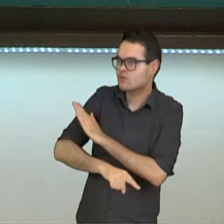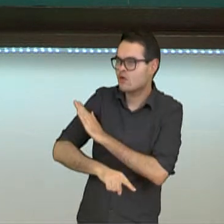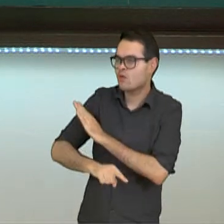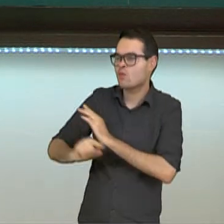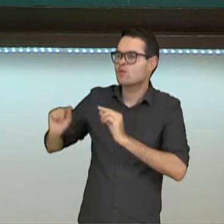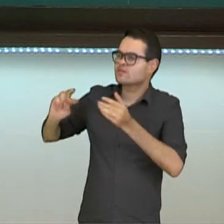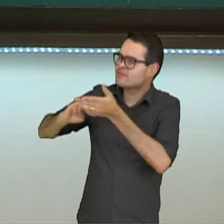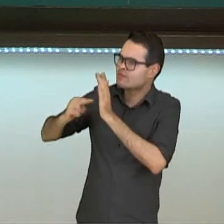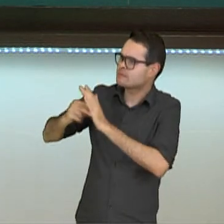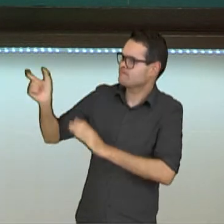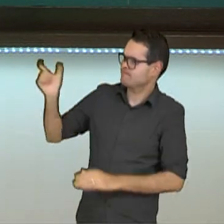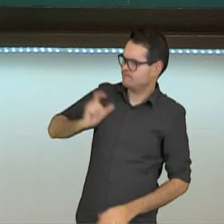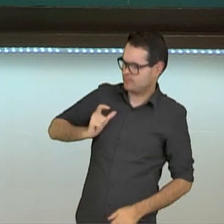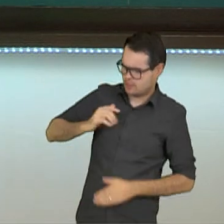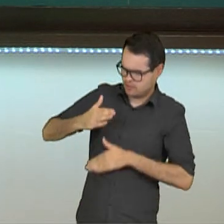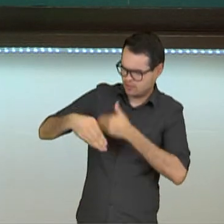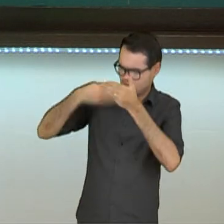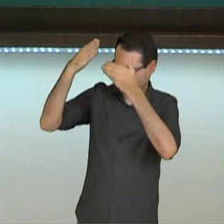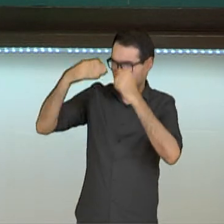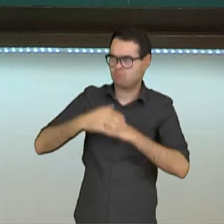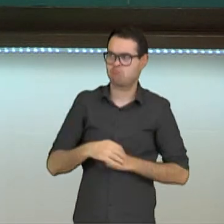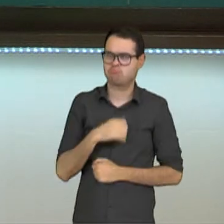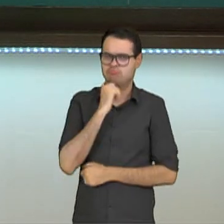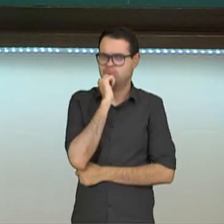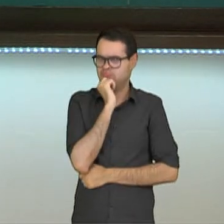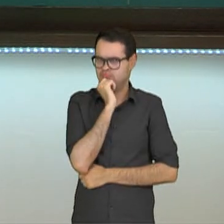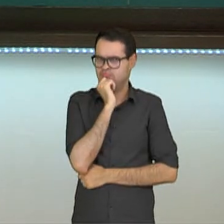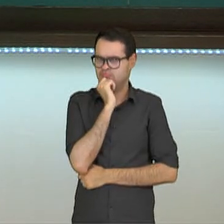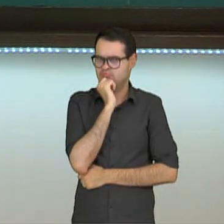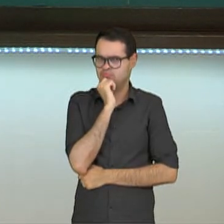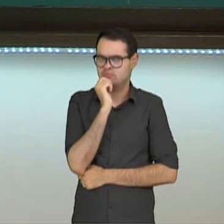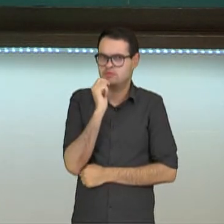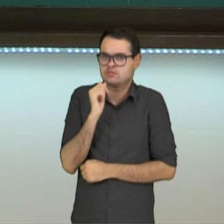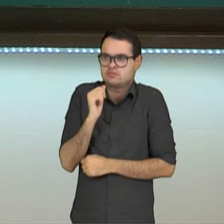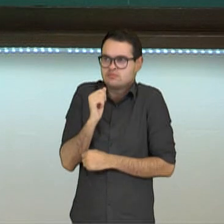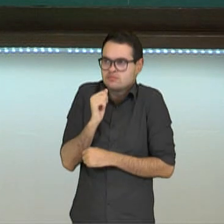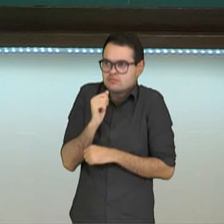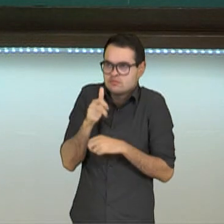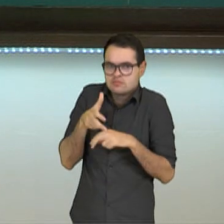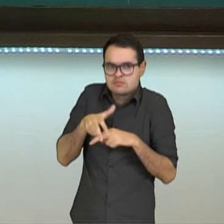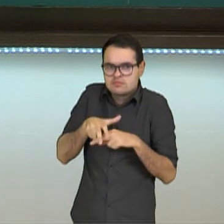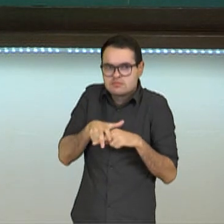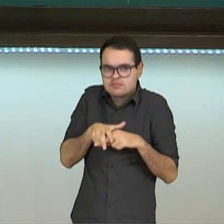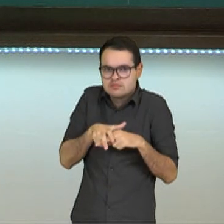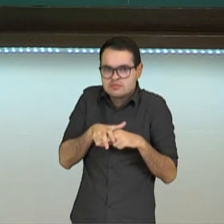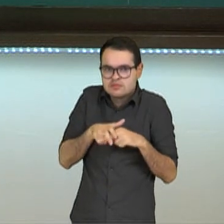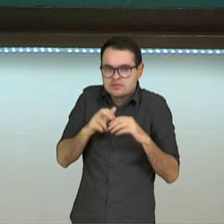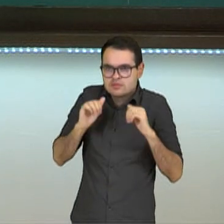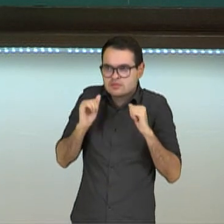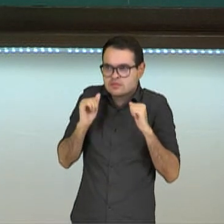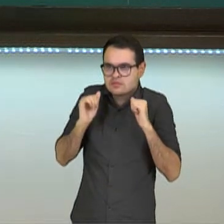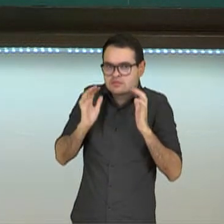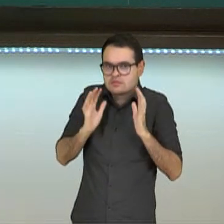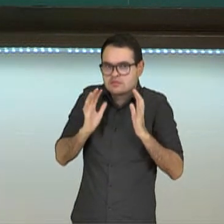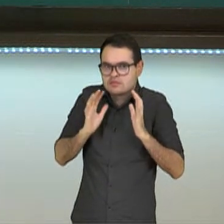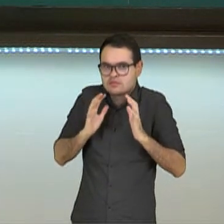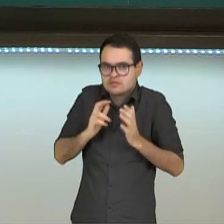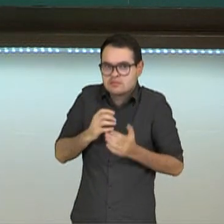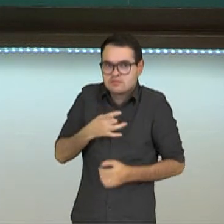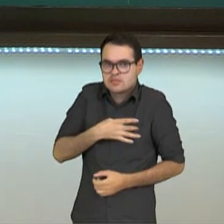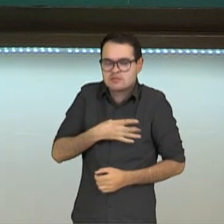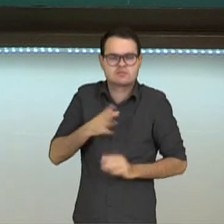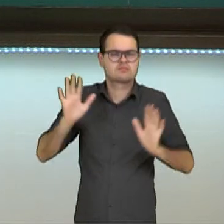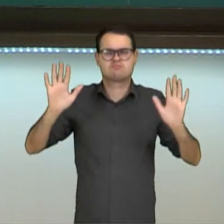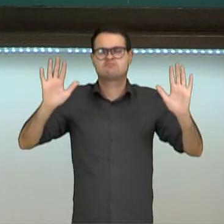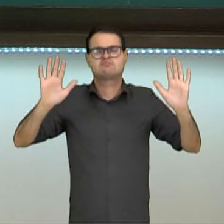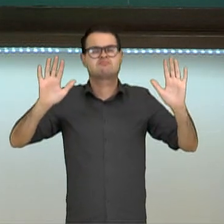é desenvolvido? Você já foi se encolhendo na cadeira? Já foi se tremendo? Gente,